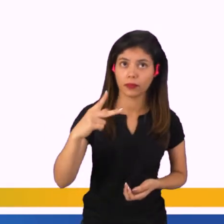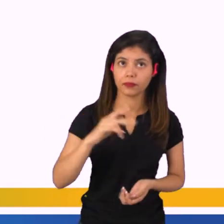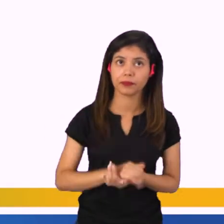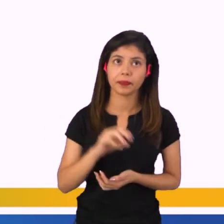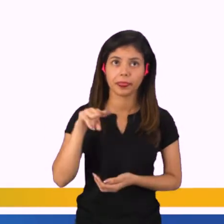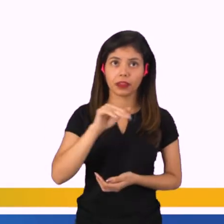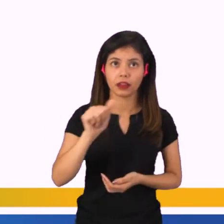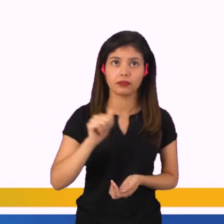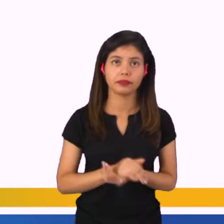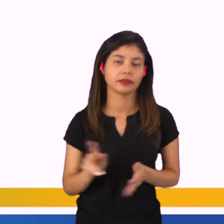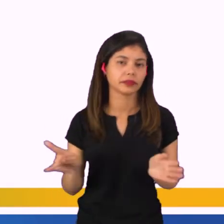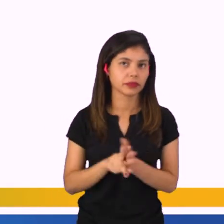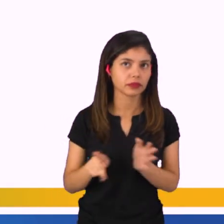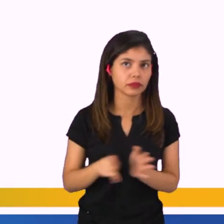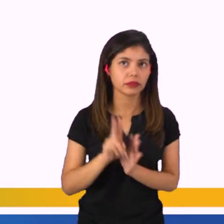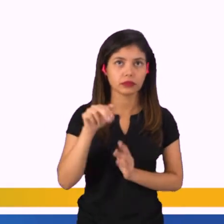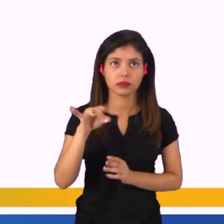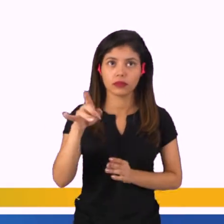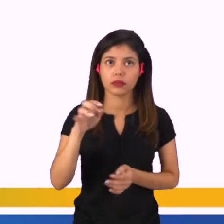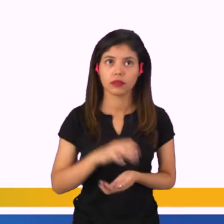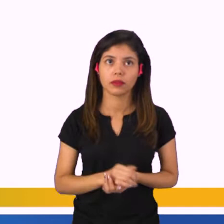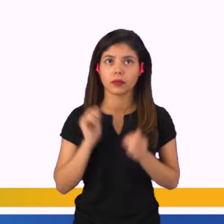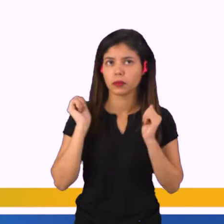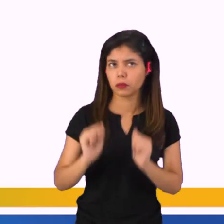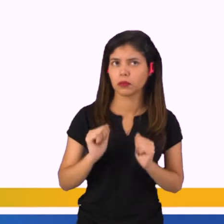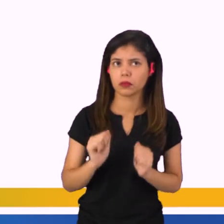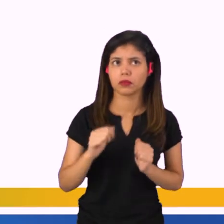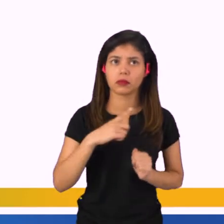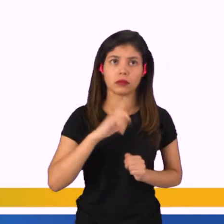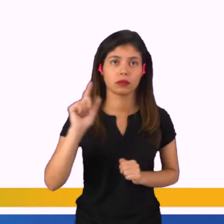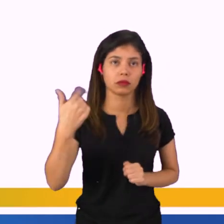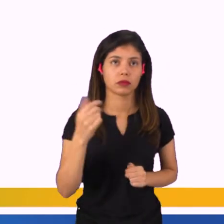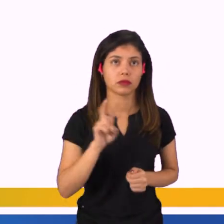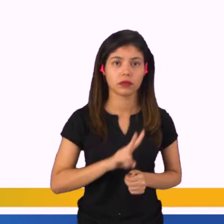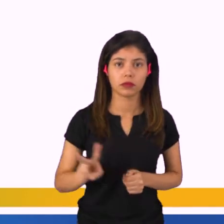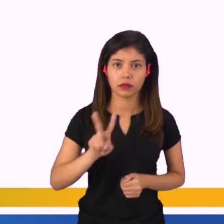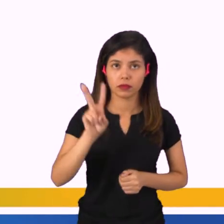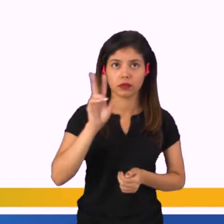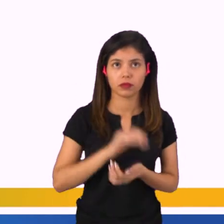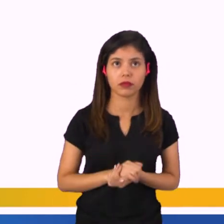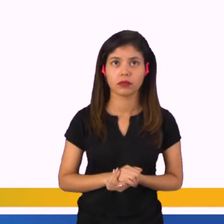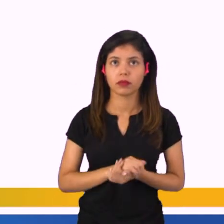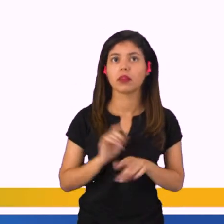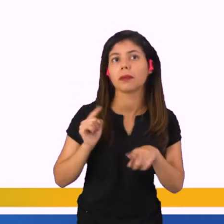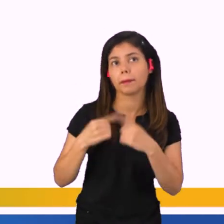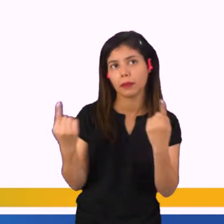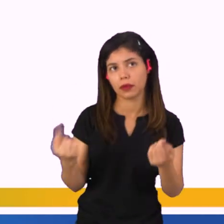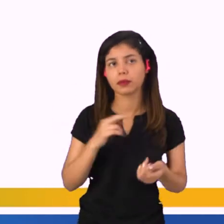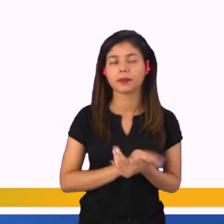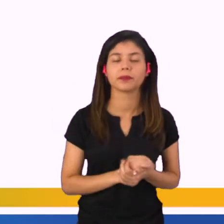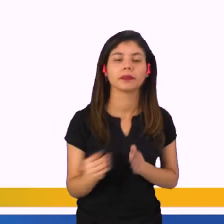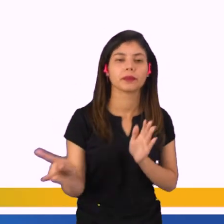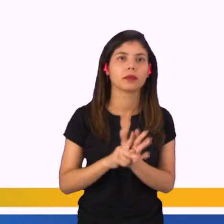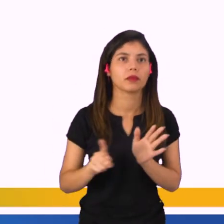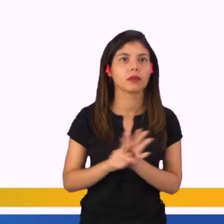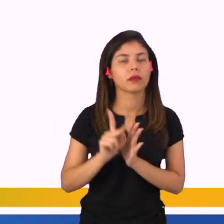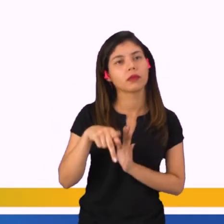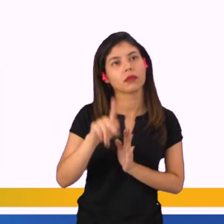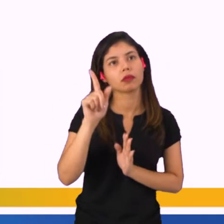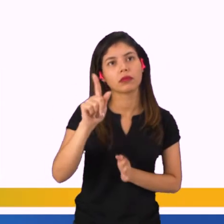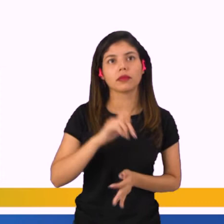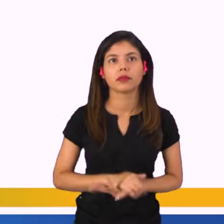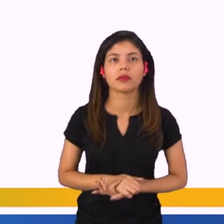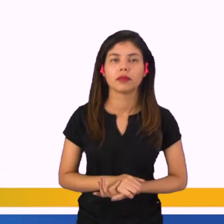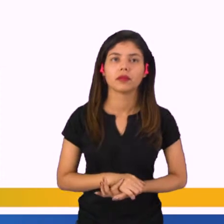massa seria em relação a essa unidade, Poderia até ser outro valor, mas seria equivalente à sua massa padrão em